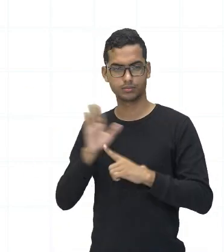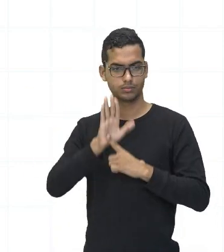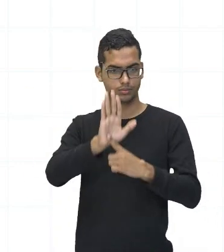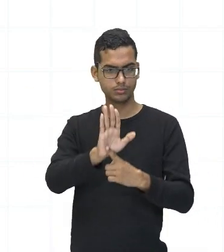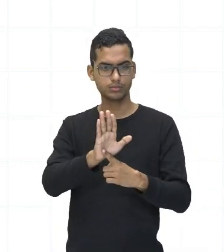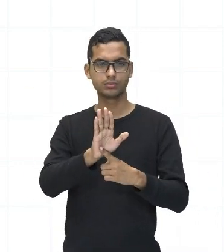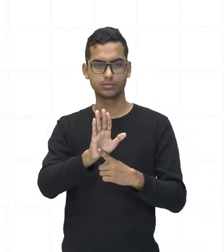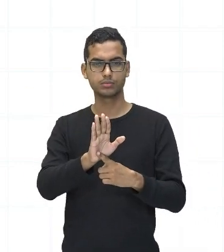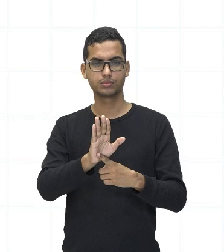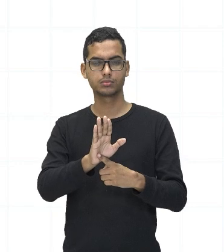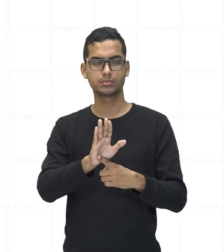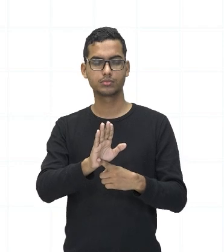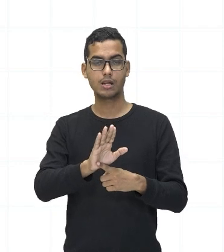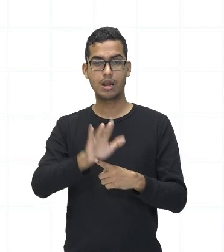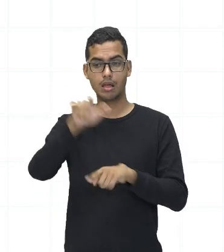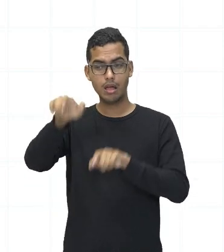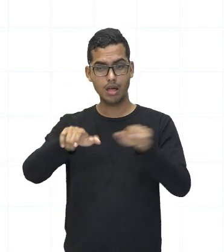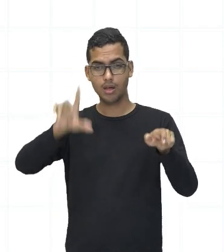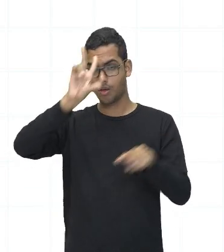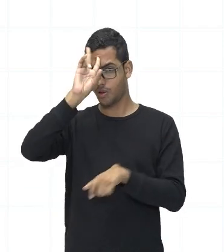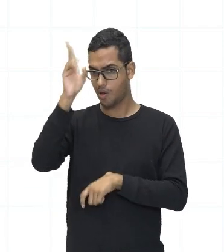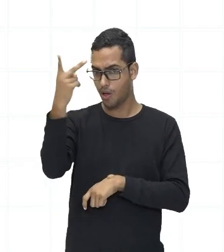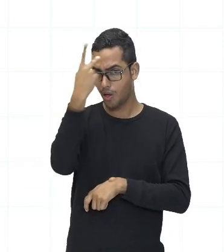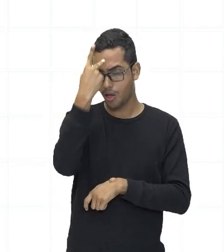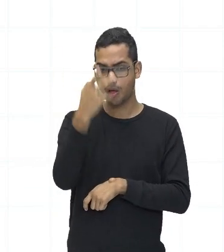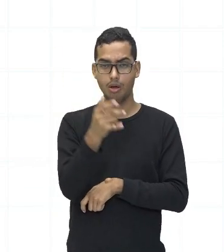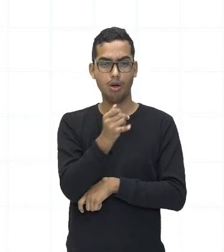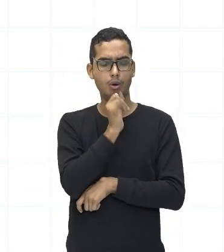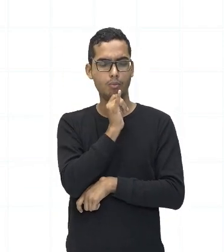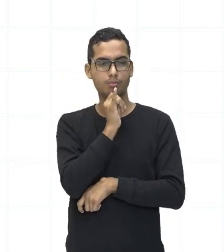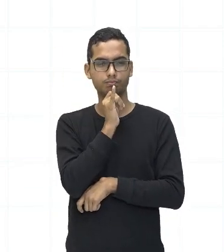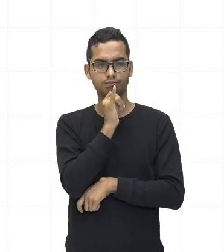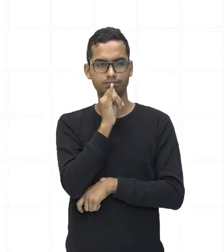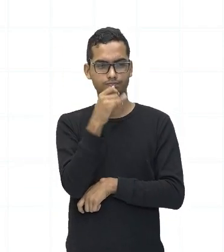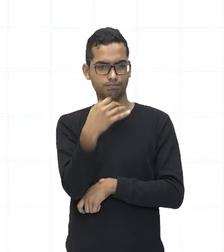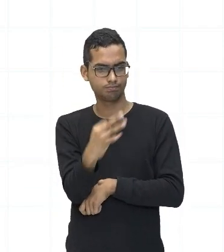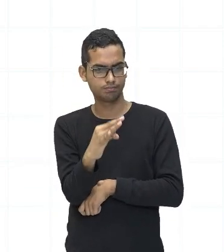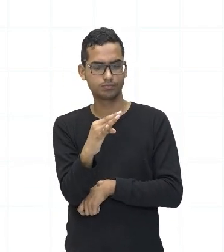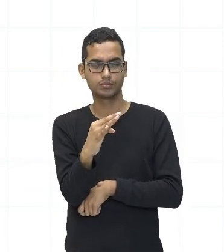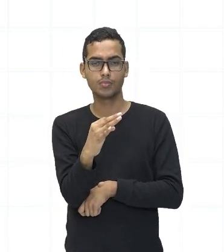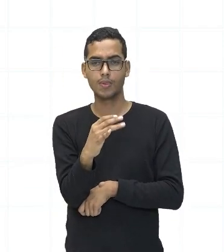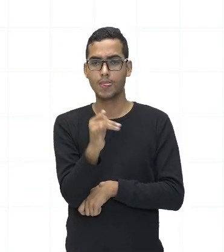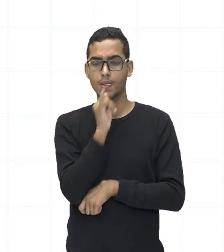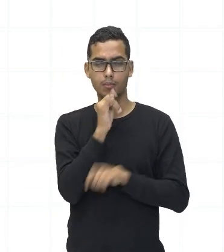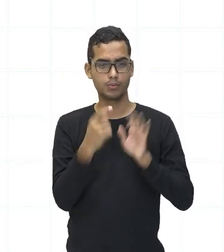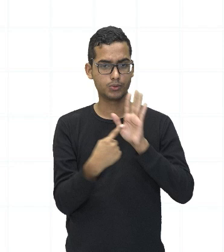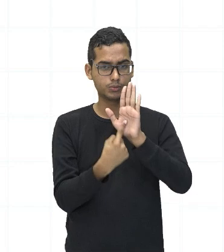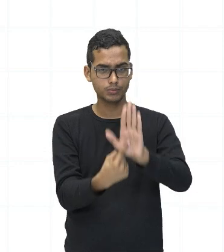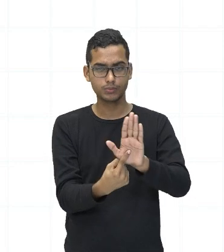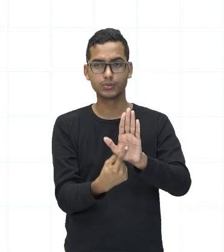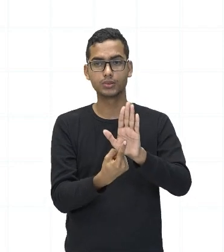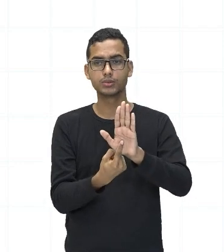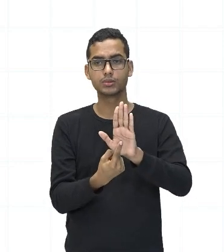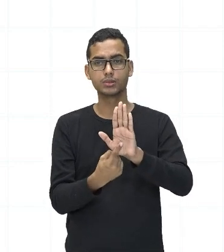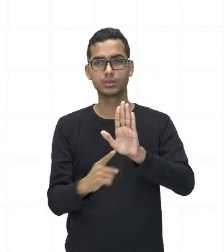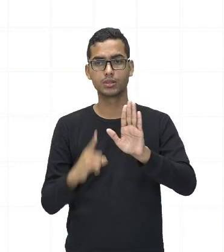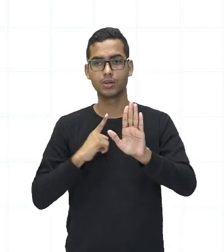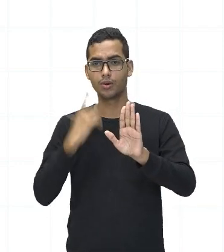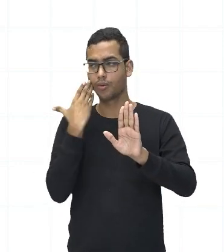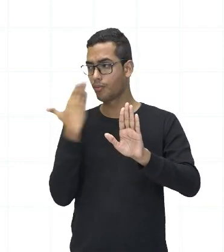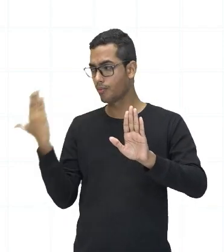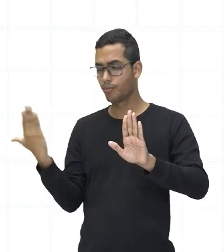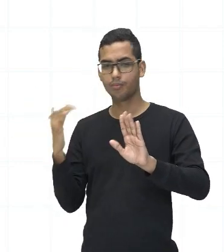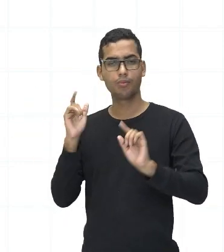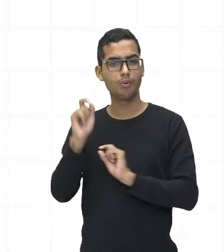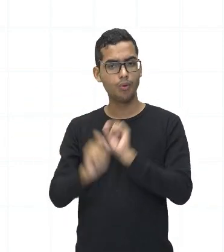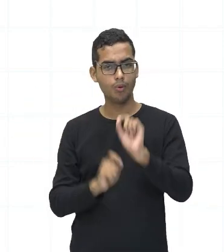para o convencimento é o recurso do exemplo, né? Ele dá um exemplo daquilo que deve ser feito para